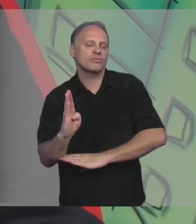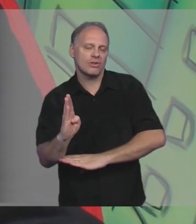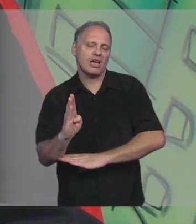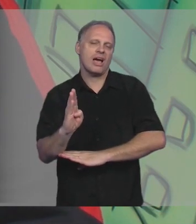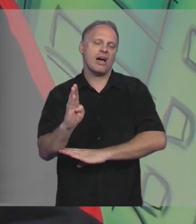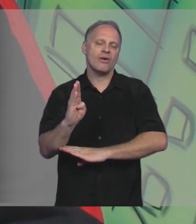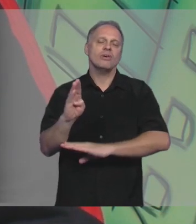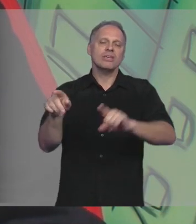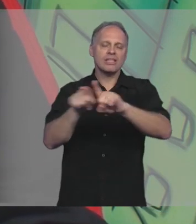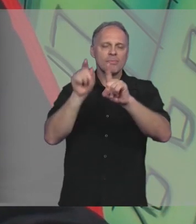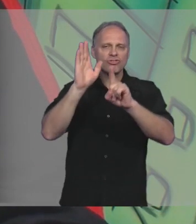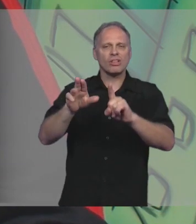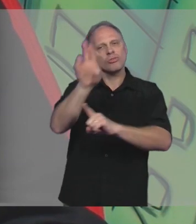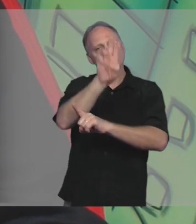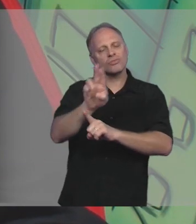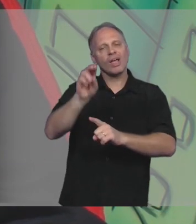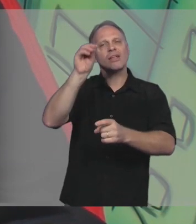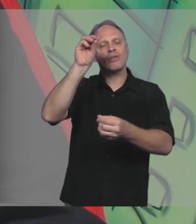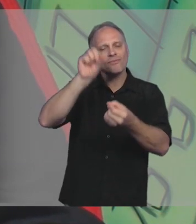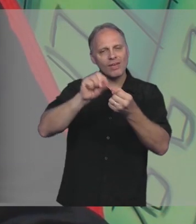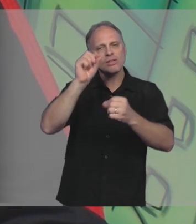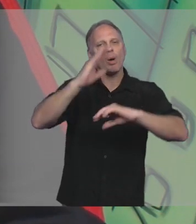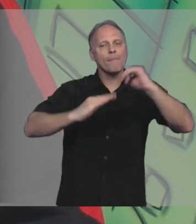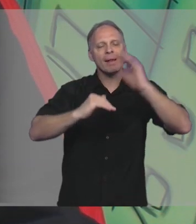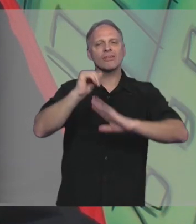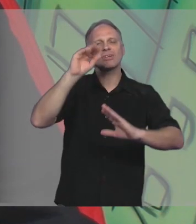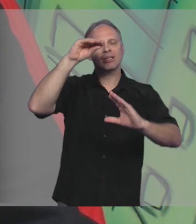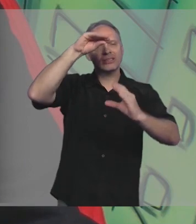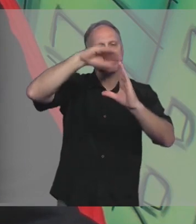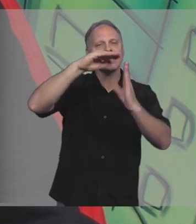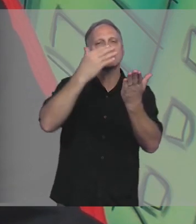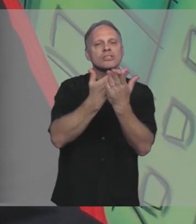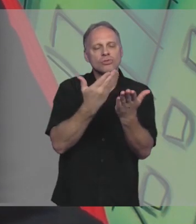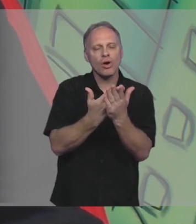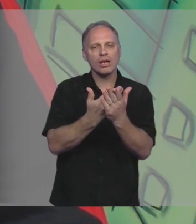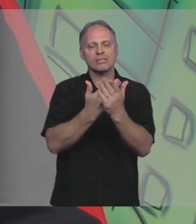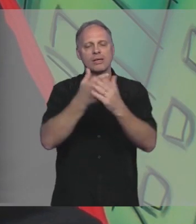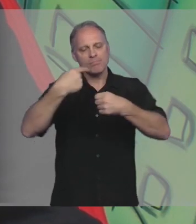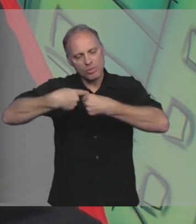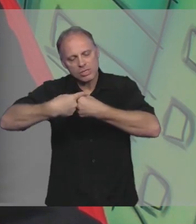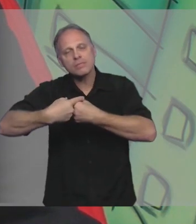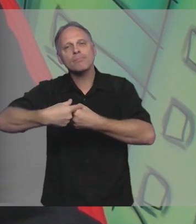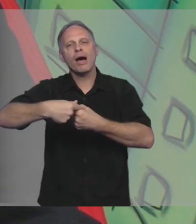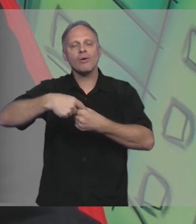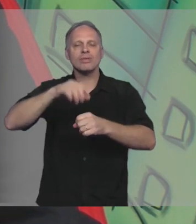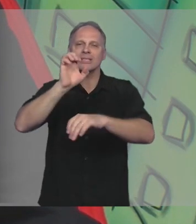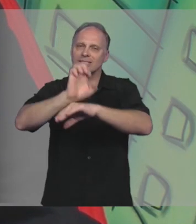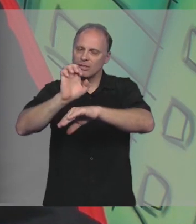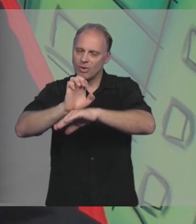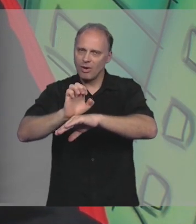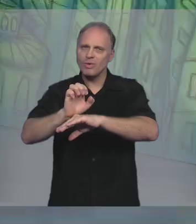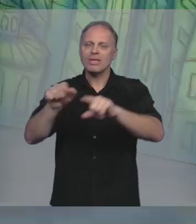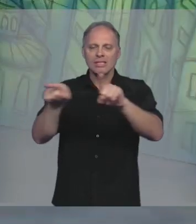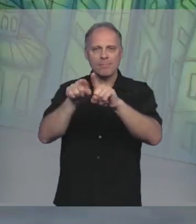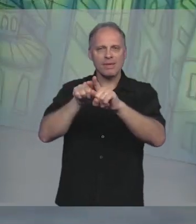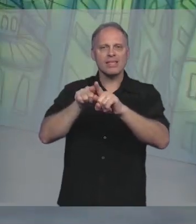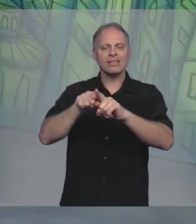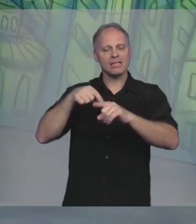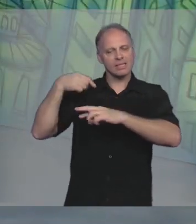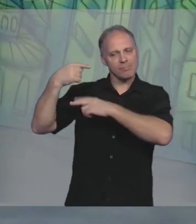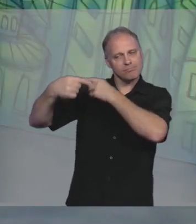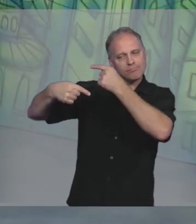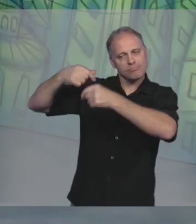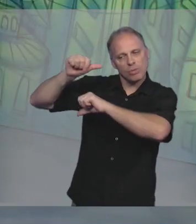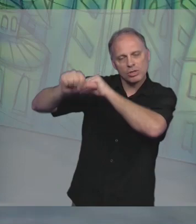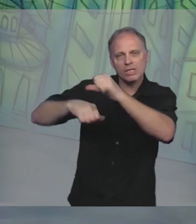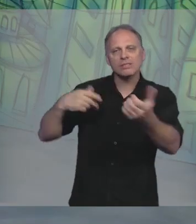sendo implementadas nas redes municipais e nas redes estaduais. E a reforma curricular do ensino médio, neste momento, está em discussão